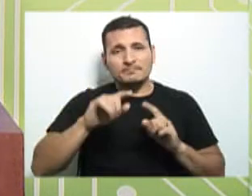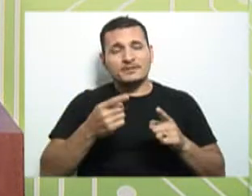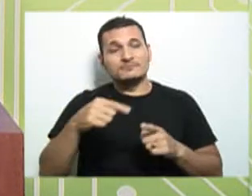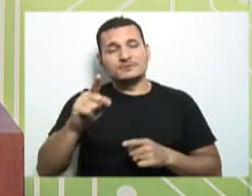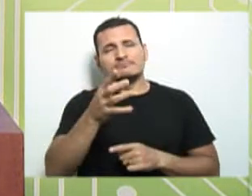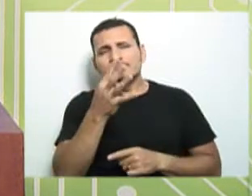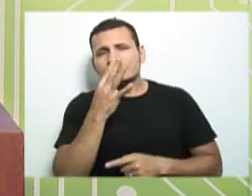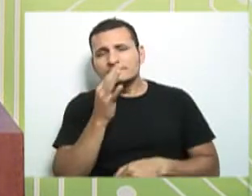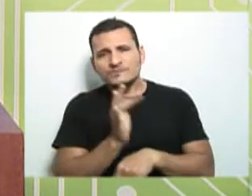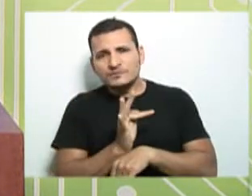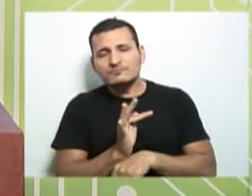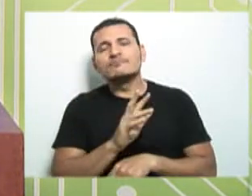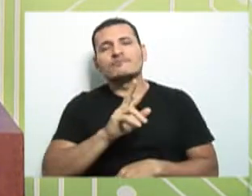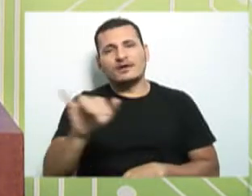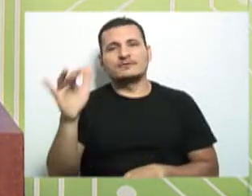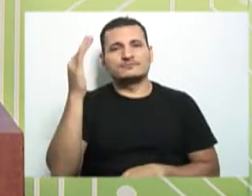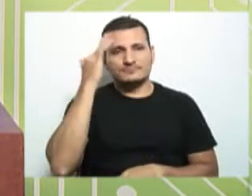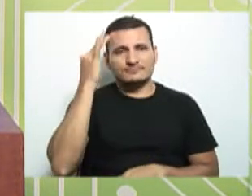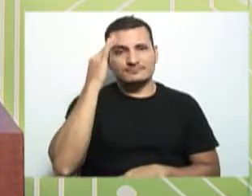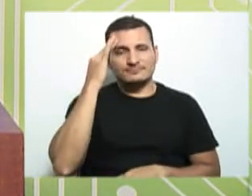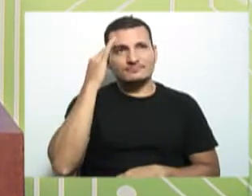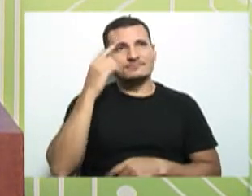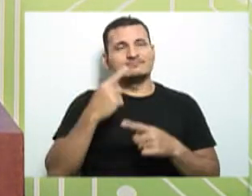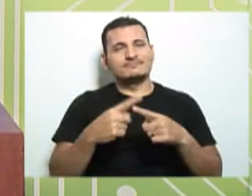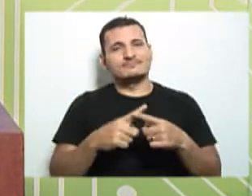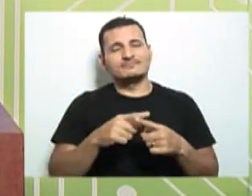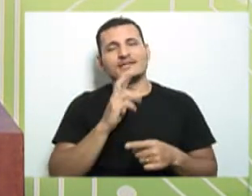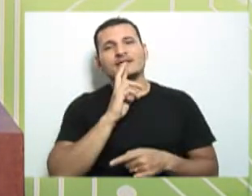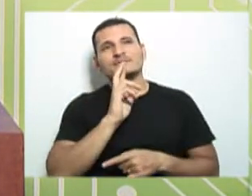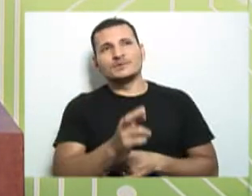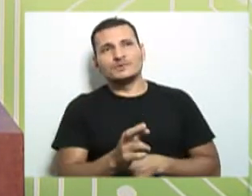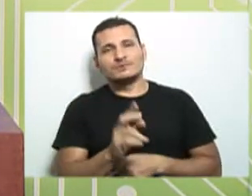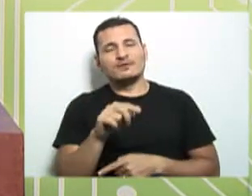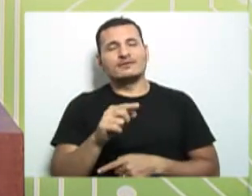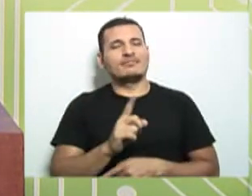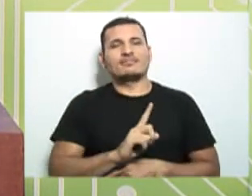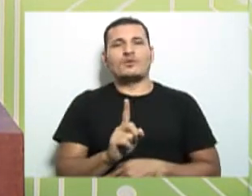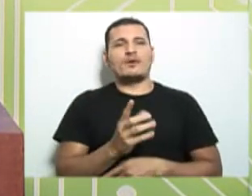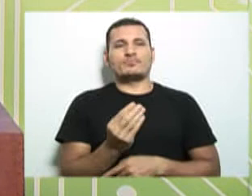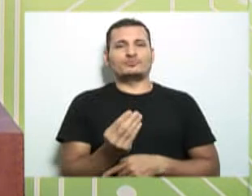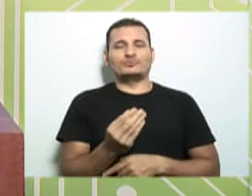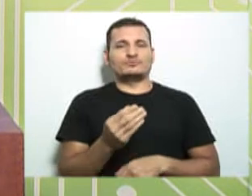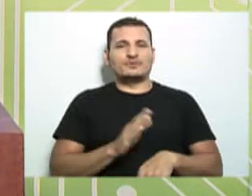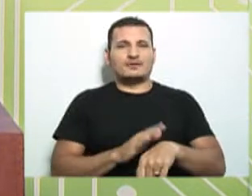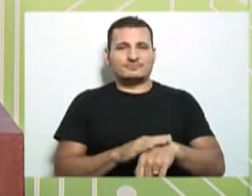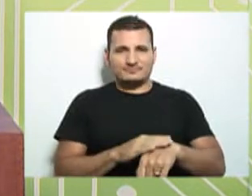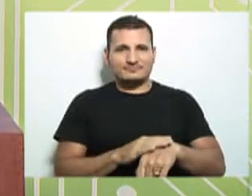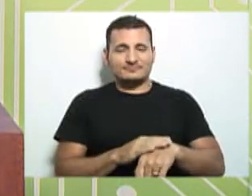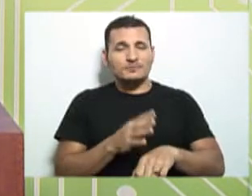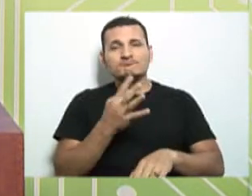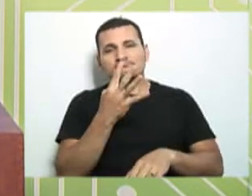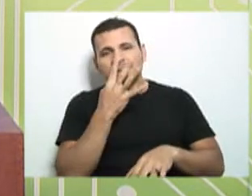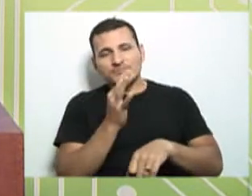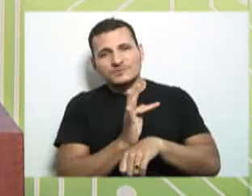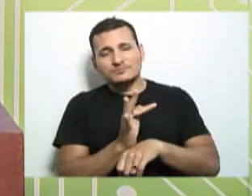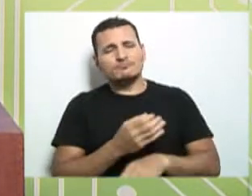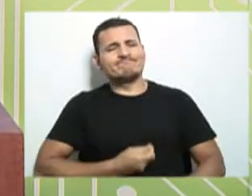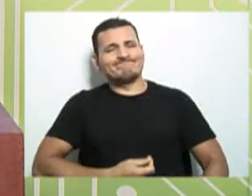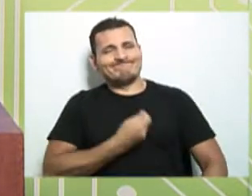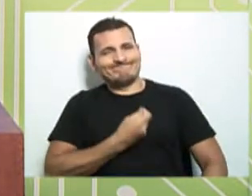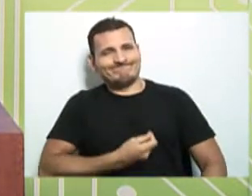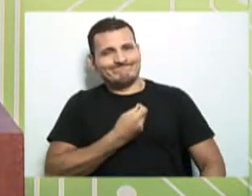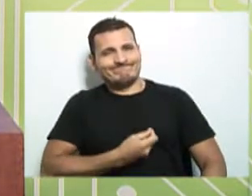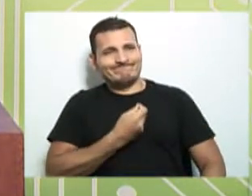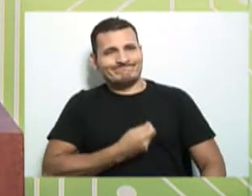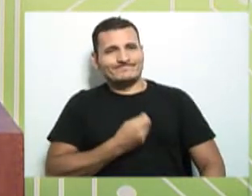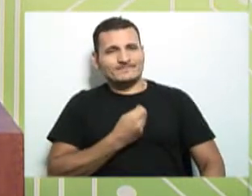filme com certeza vai entender, porque a resposta foi não muito. Assista o filme, viva intensamente,